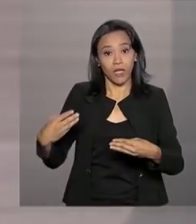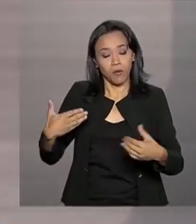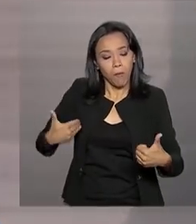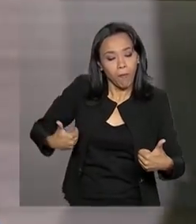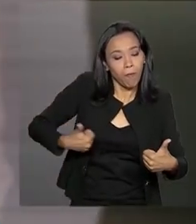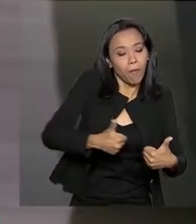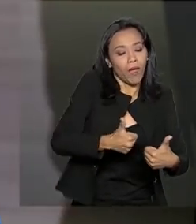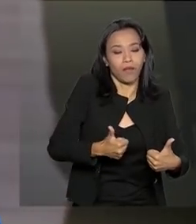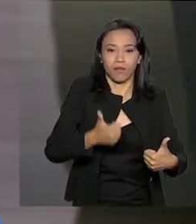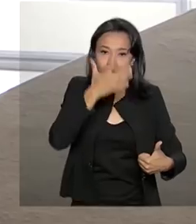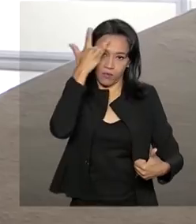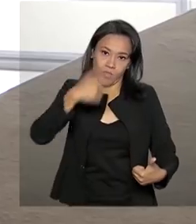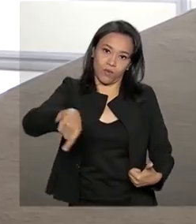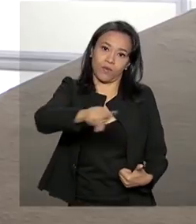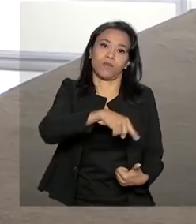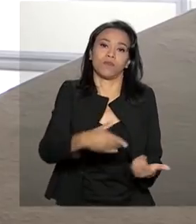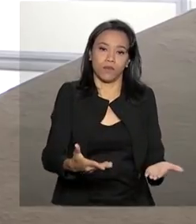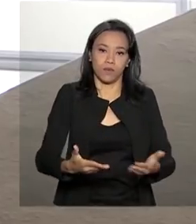das pessoas.